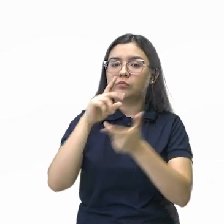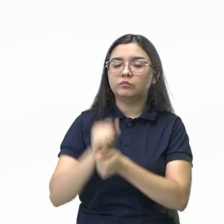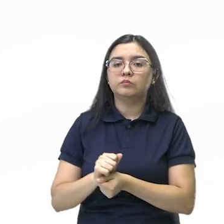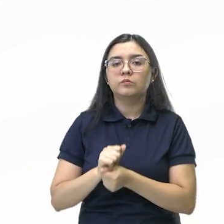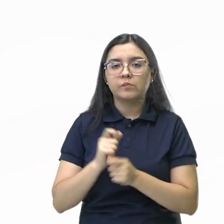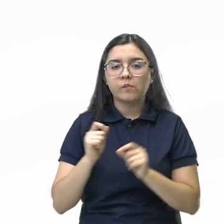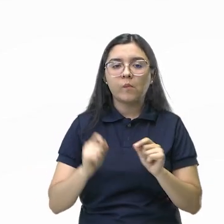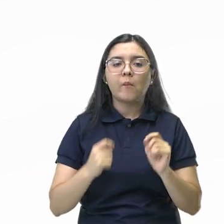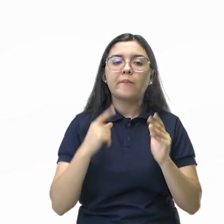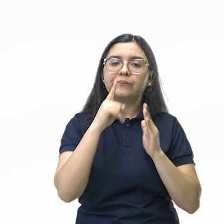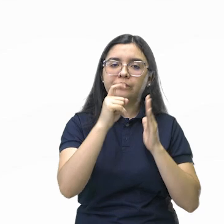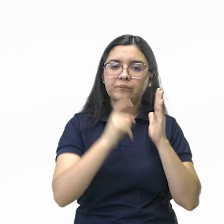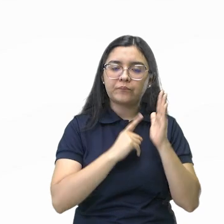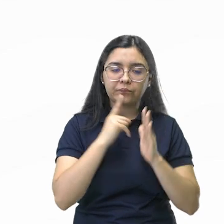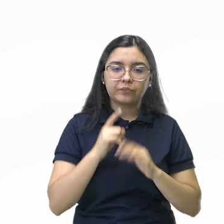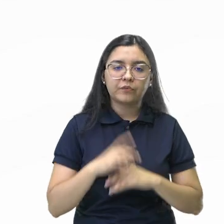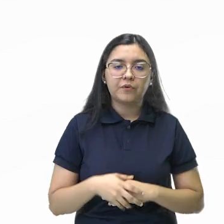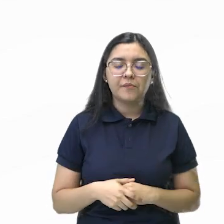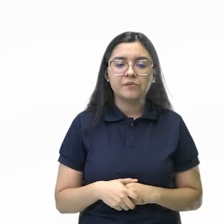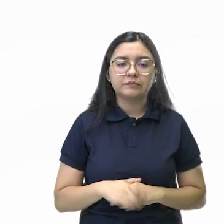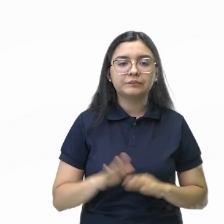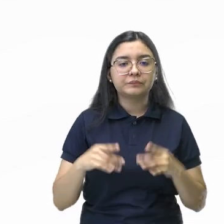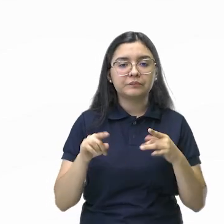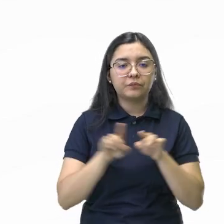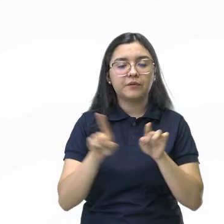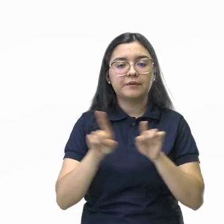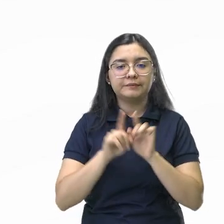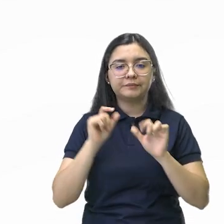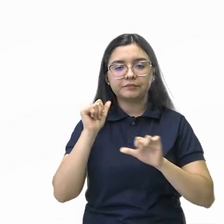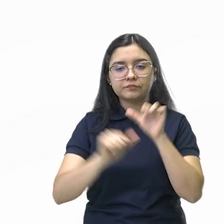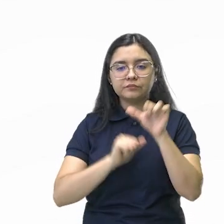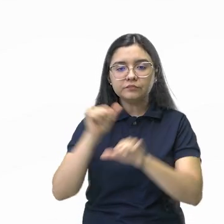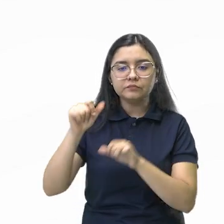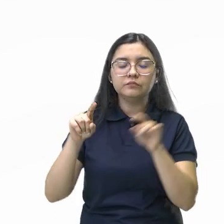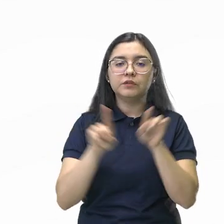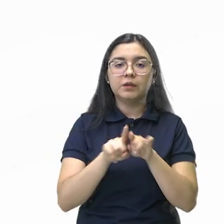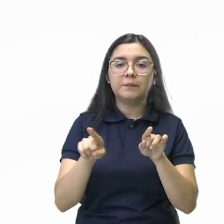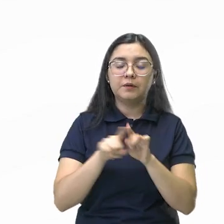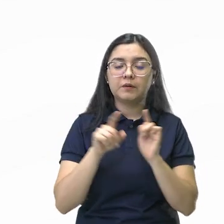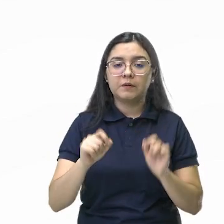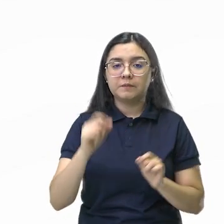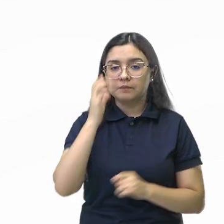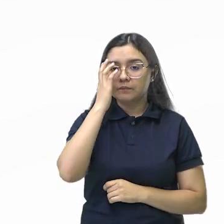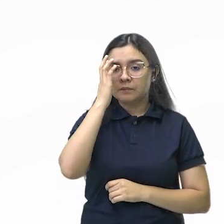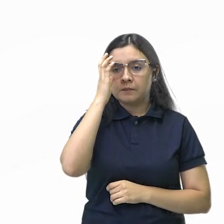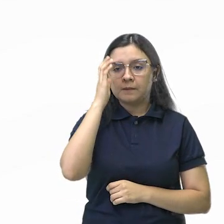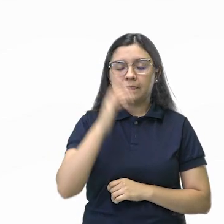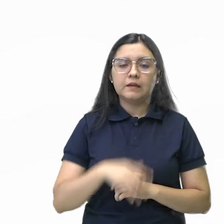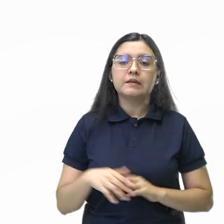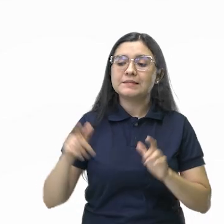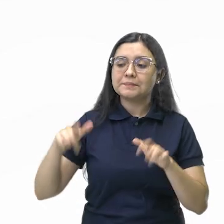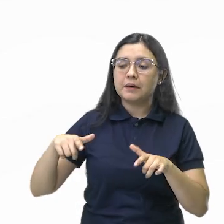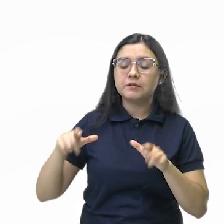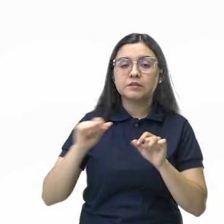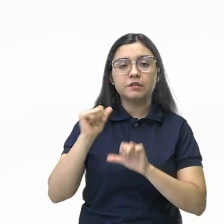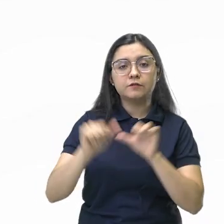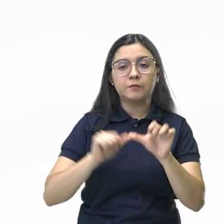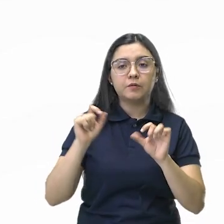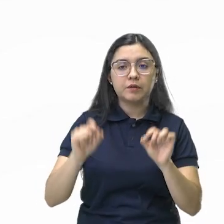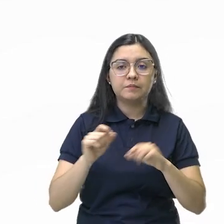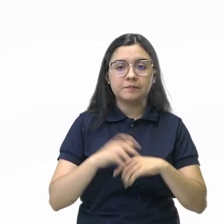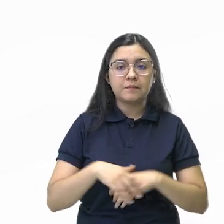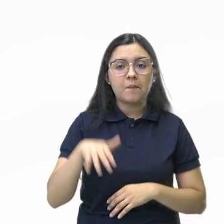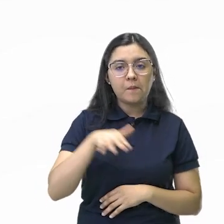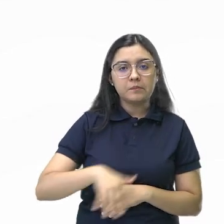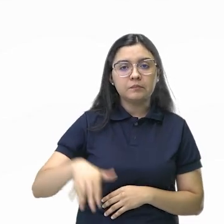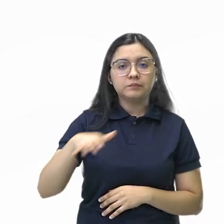fazem os seus trabalhos de pintura. E ele é renovado, e, além do mais, esse bairro ele se